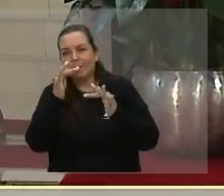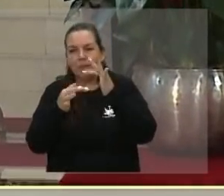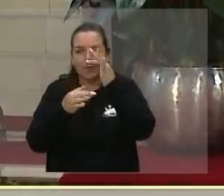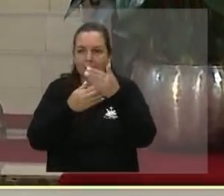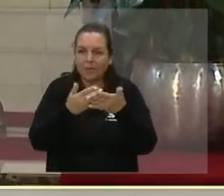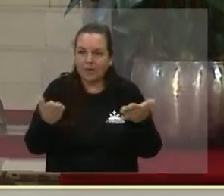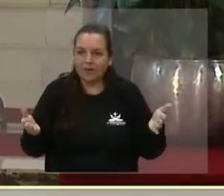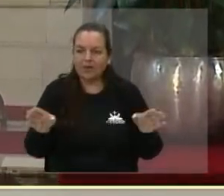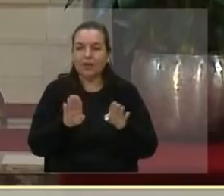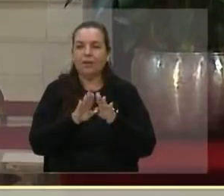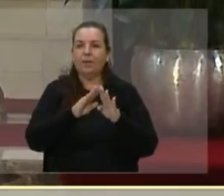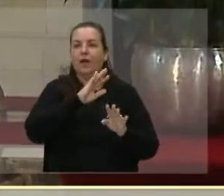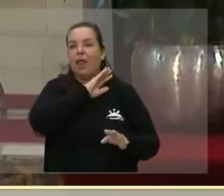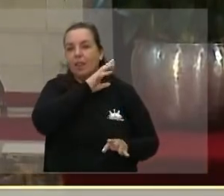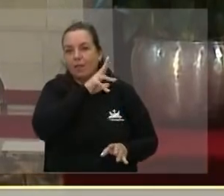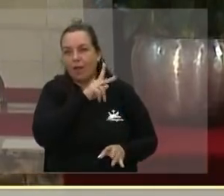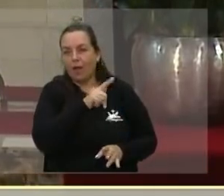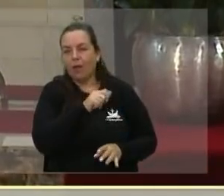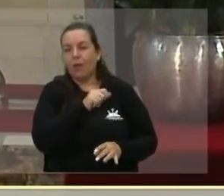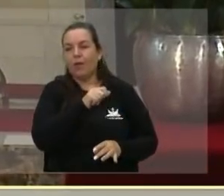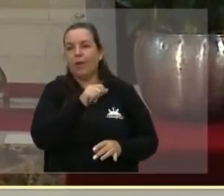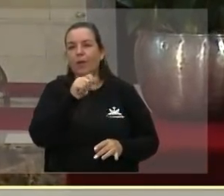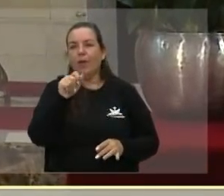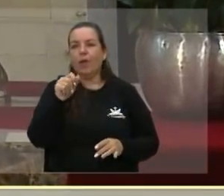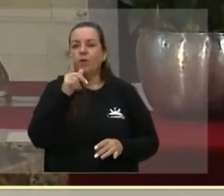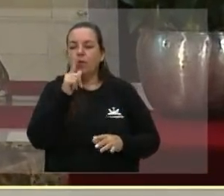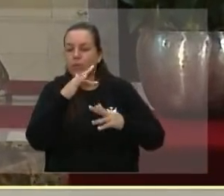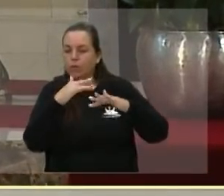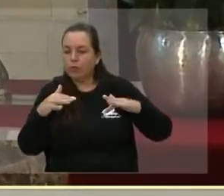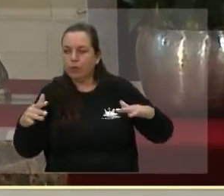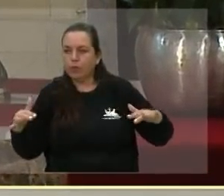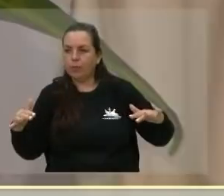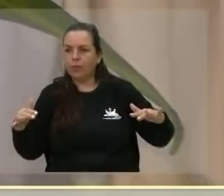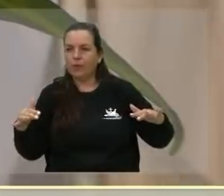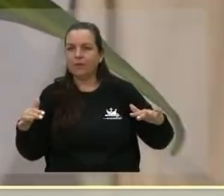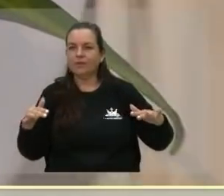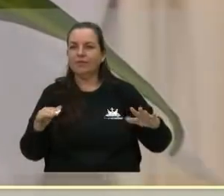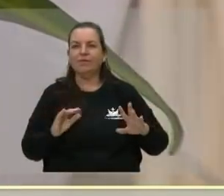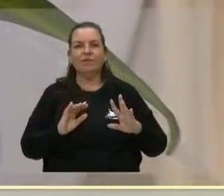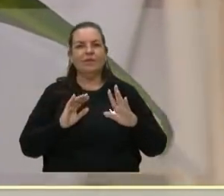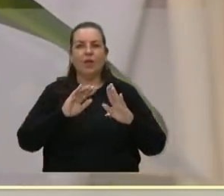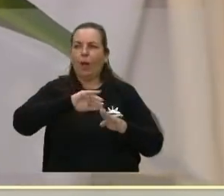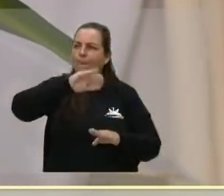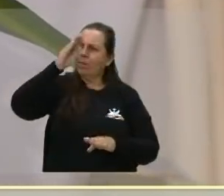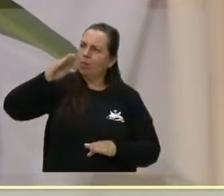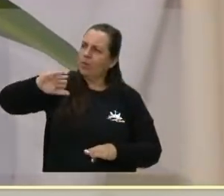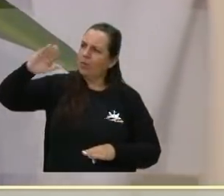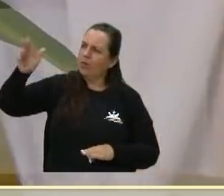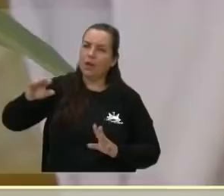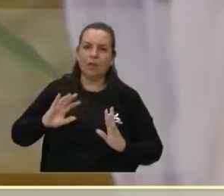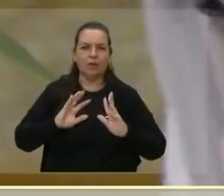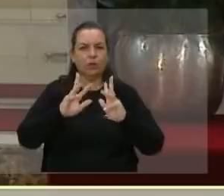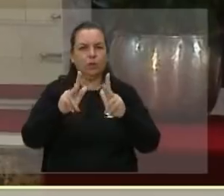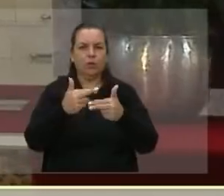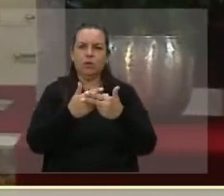é um animal ao rio a uma montanha